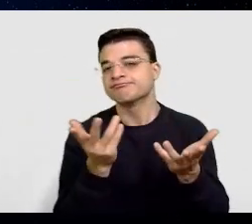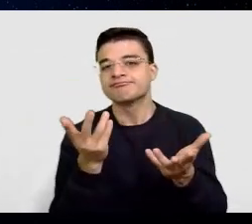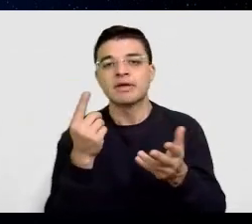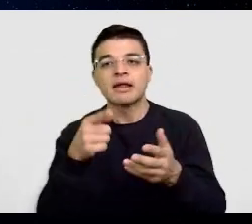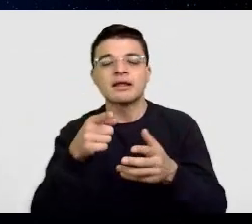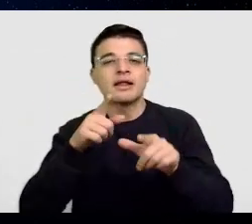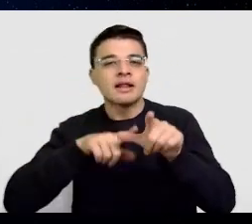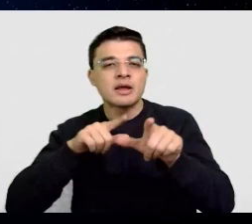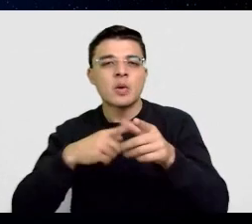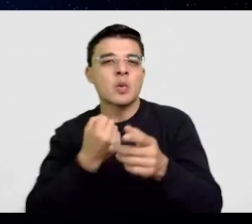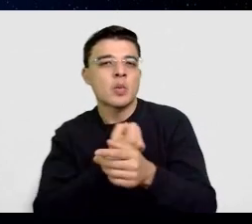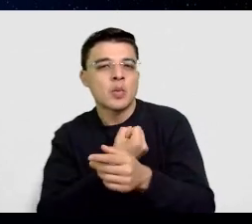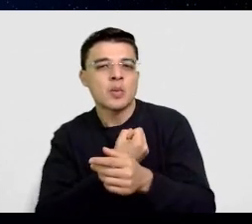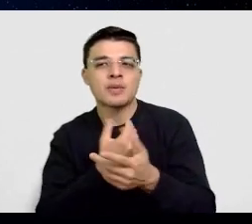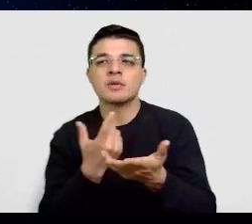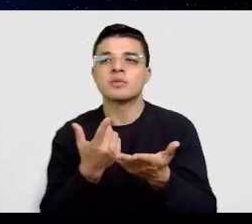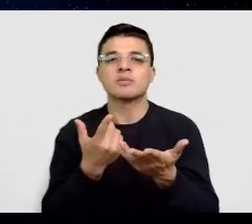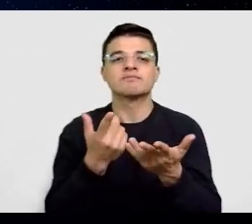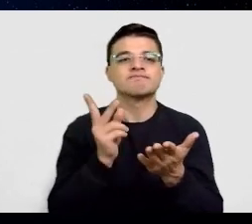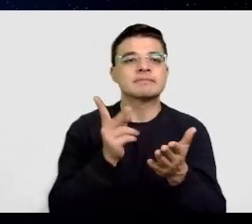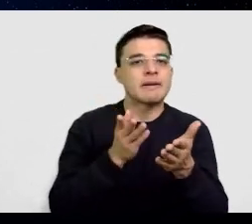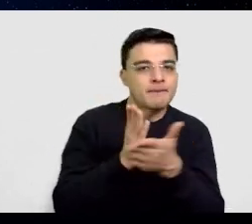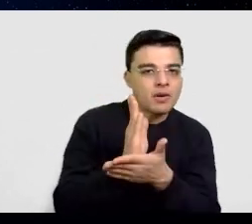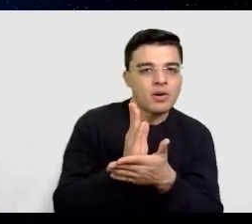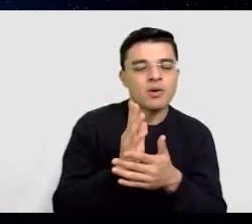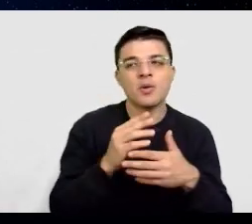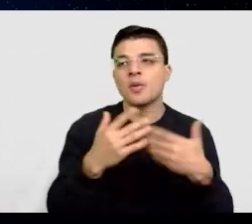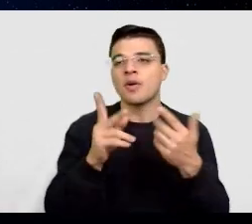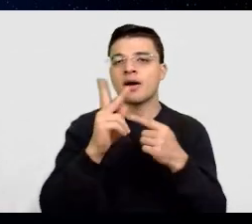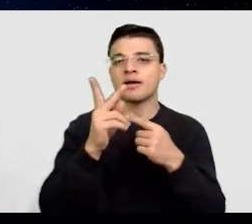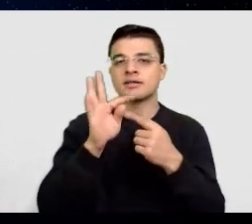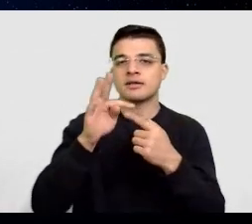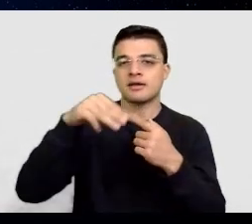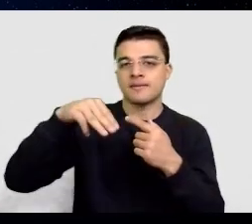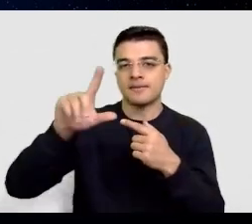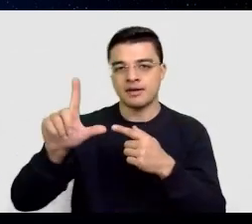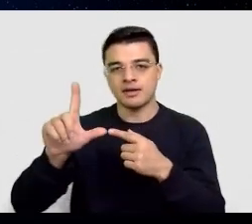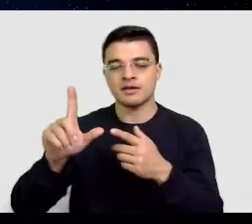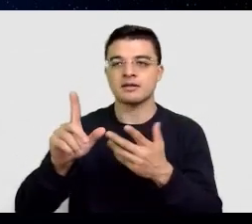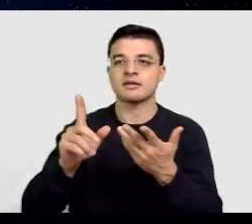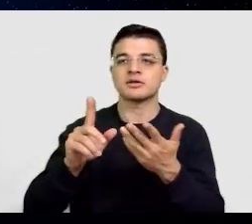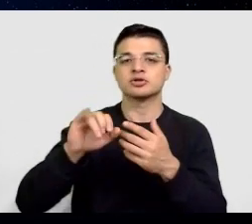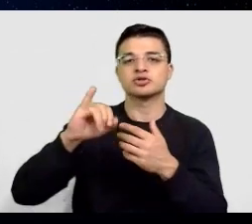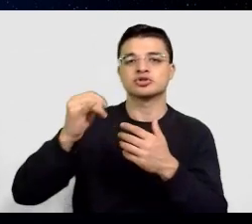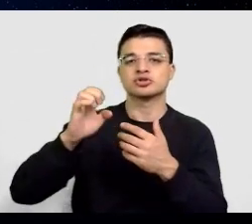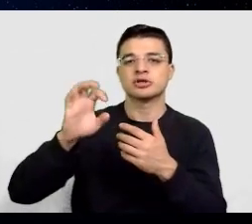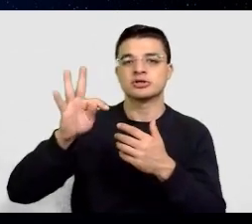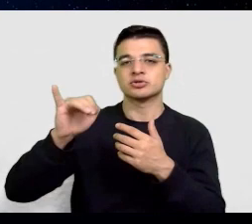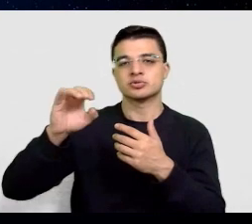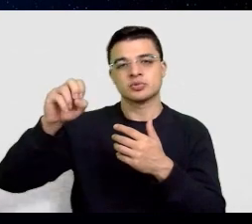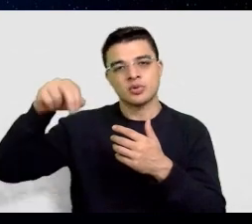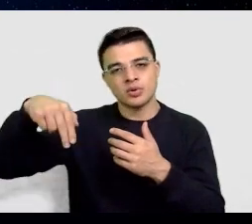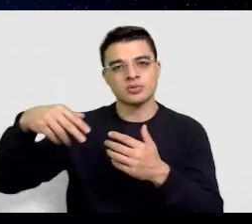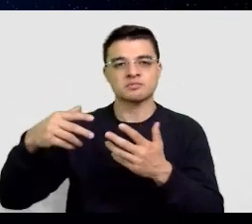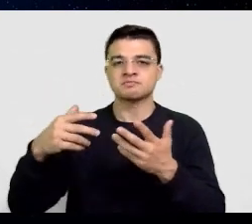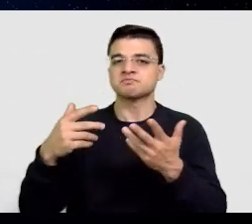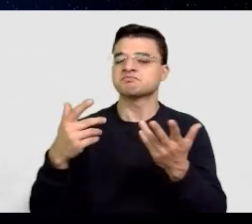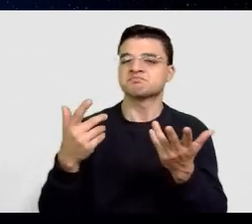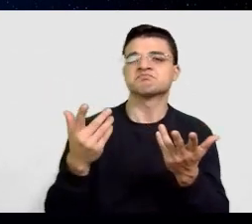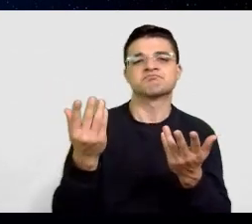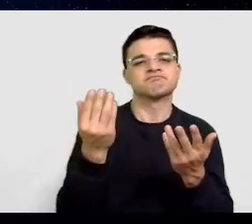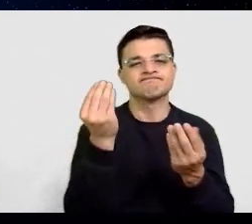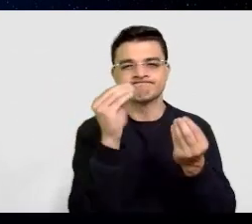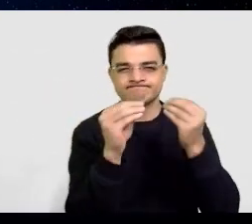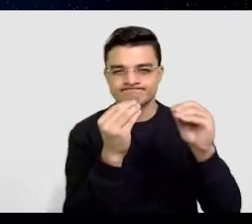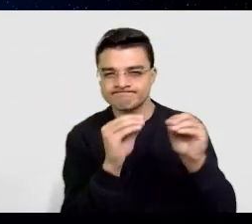fazer HTML injection ou outros tipos de ataques durante o meu teste. Então, ela ajudou bastante nesse sentido. No final, eu